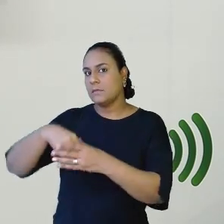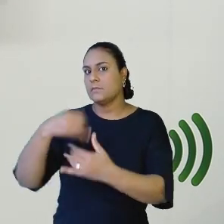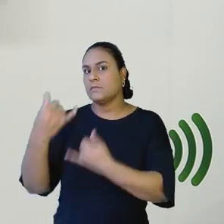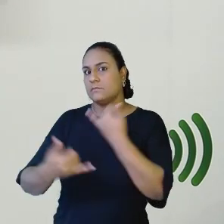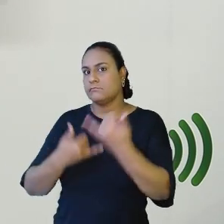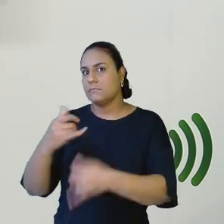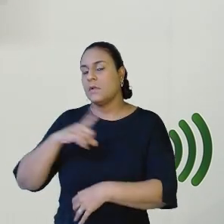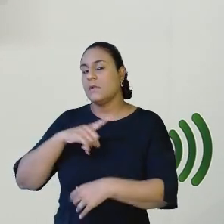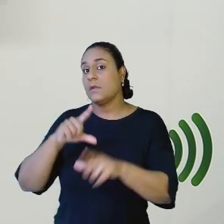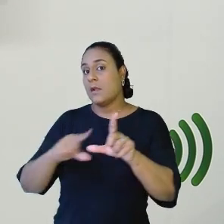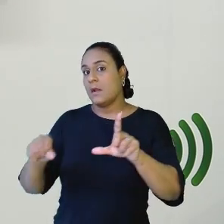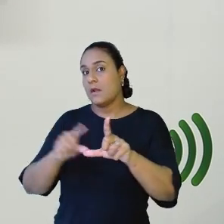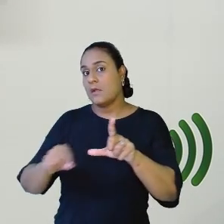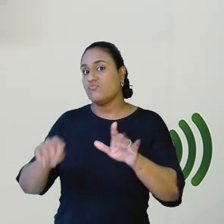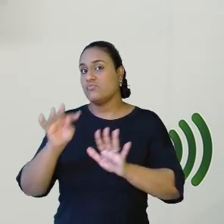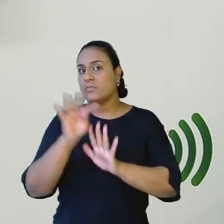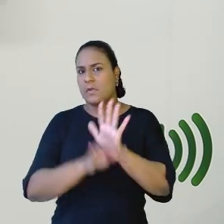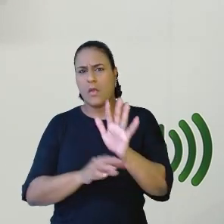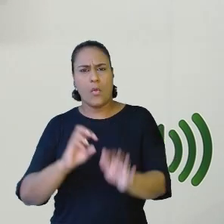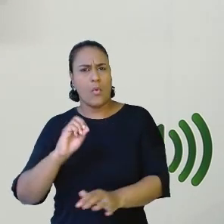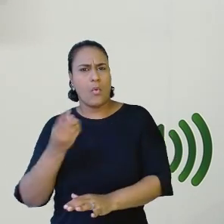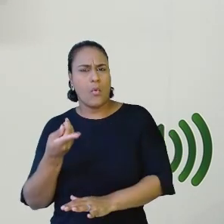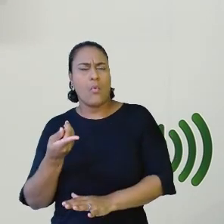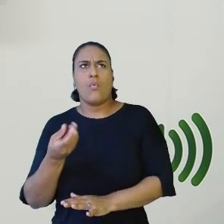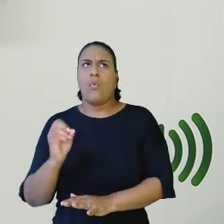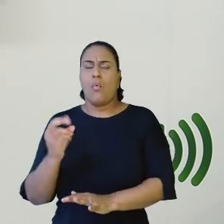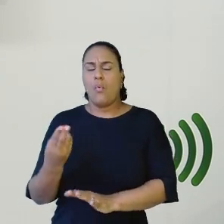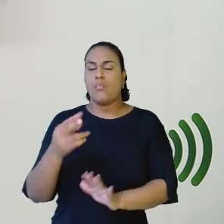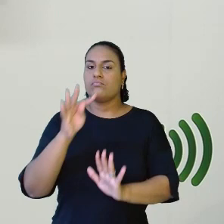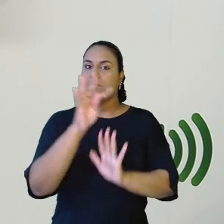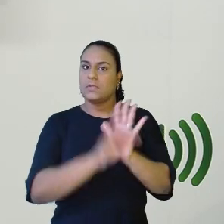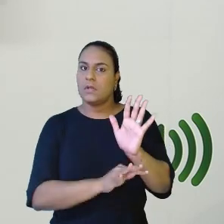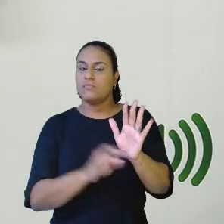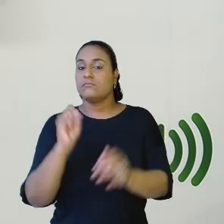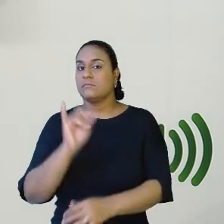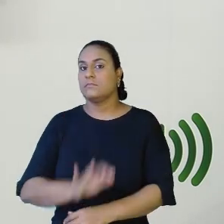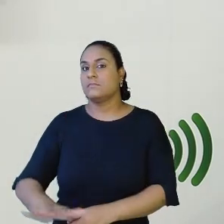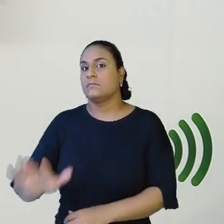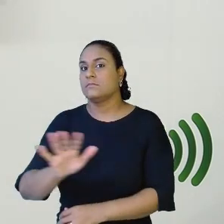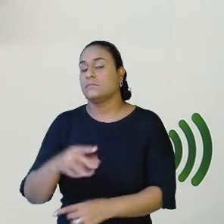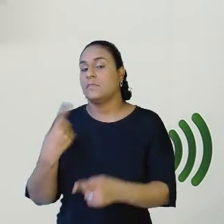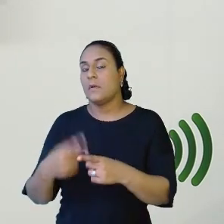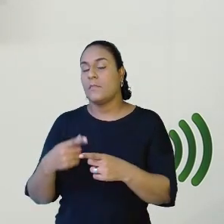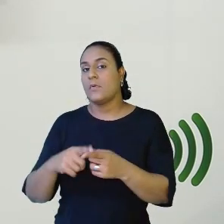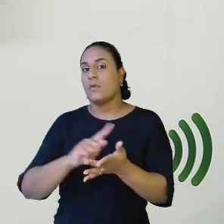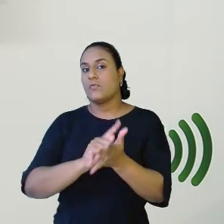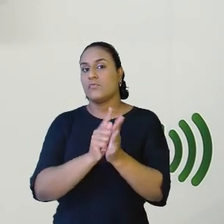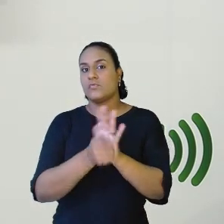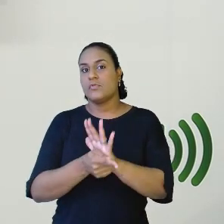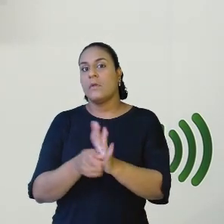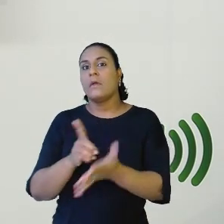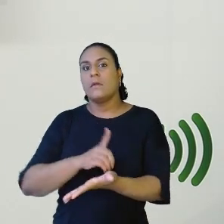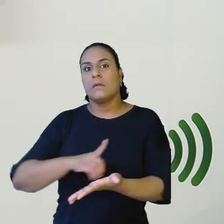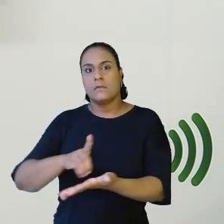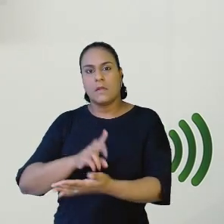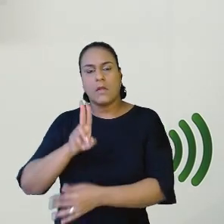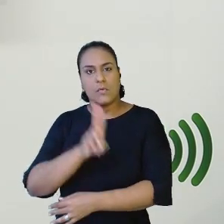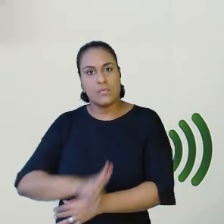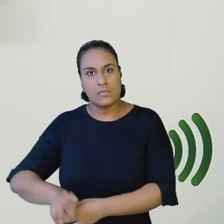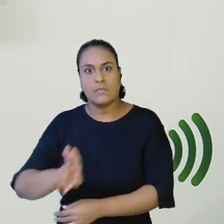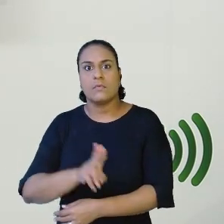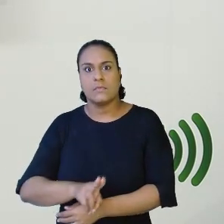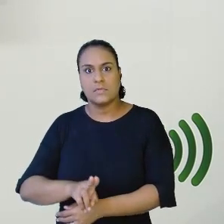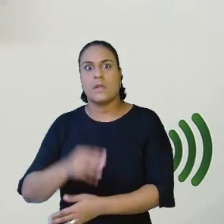legendas de texto ou textos e imagens. Porque o gênero digital, ele se utiliza muito disso,